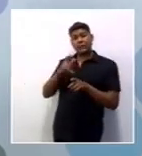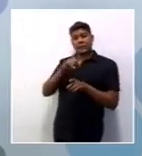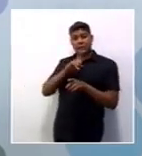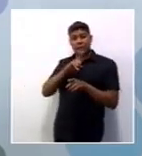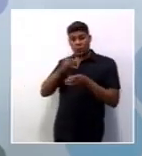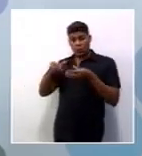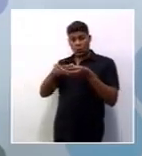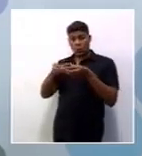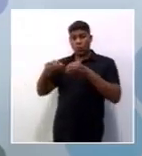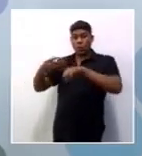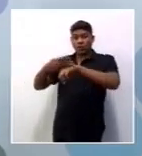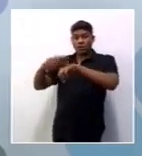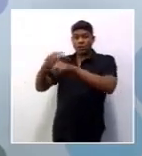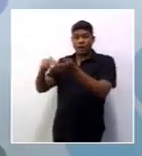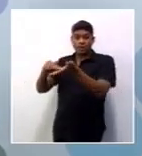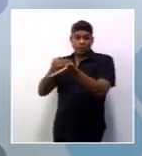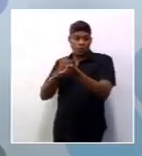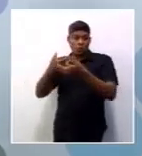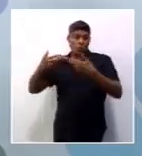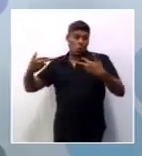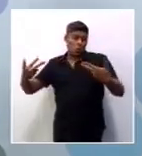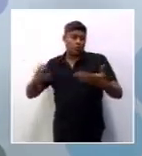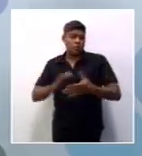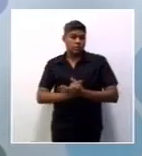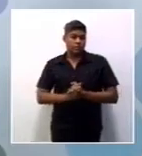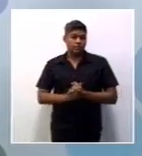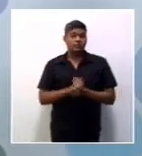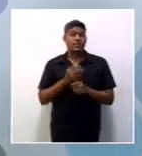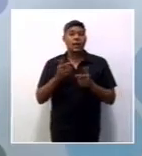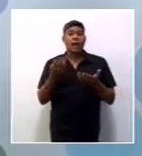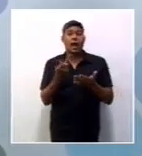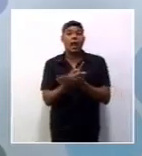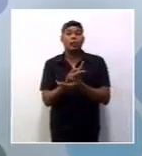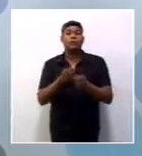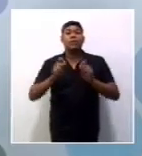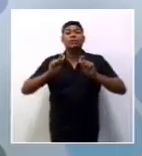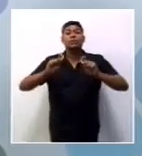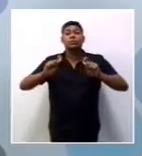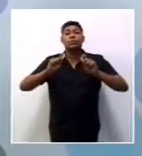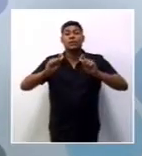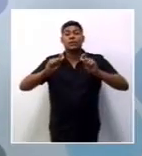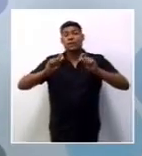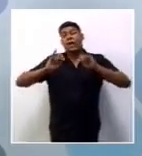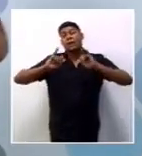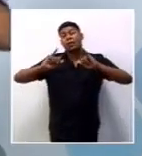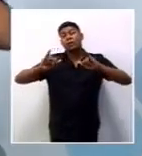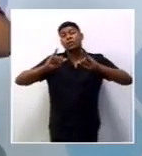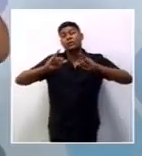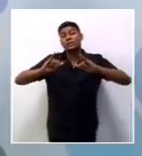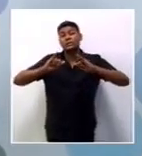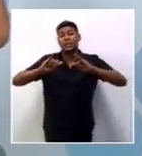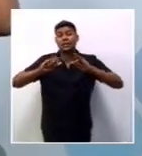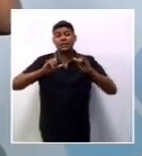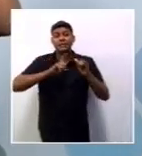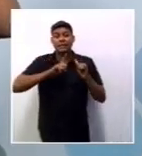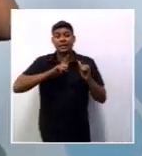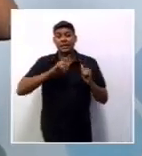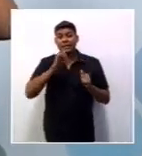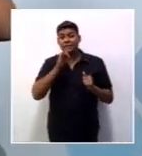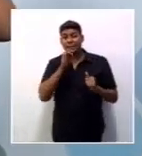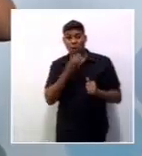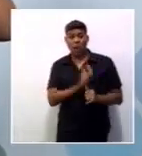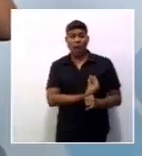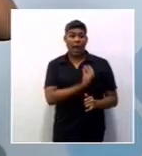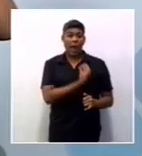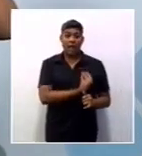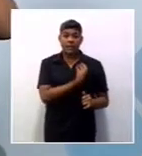por um grupo de WhatsApp e coisas do tipo. O que acontece? Essa é uma notícia onde eles pegaram um recorte da